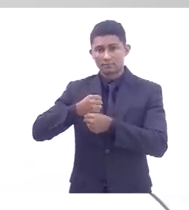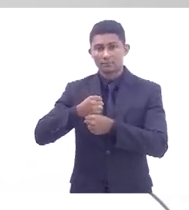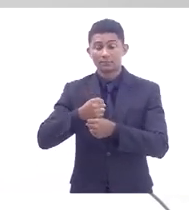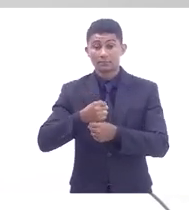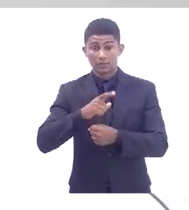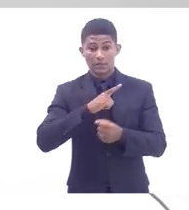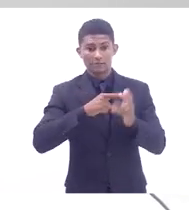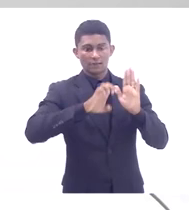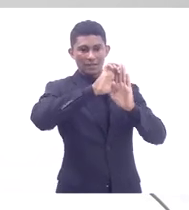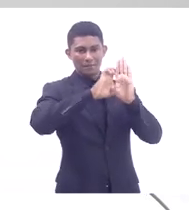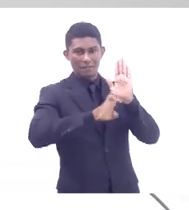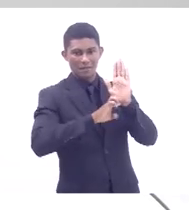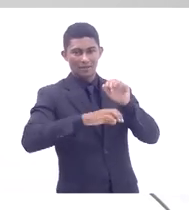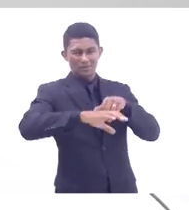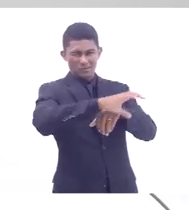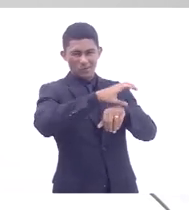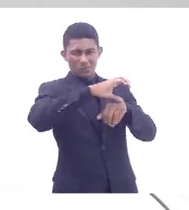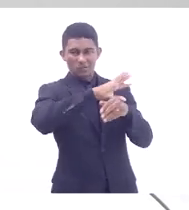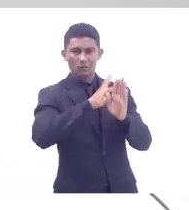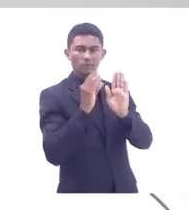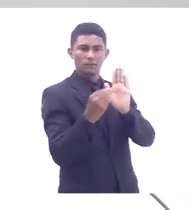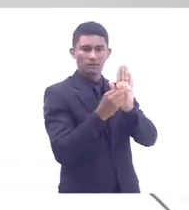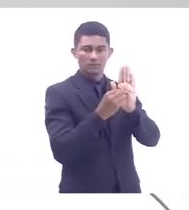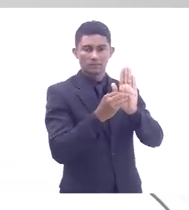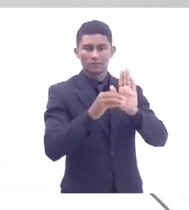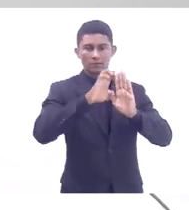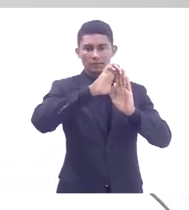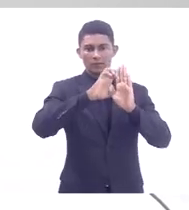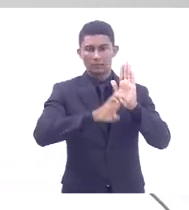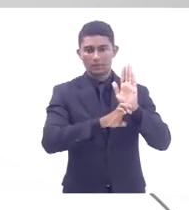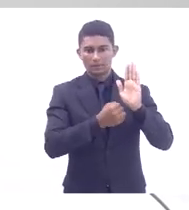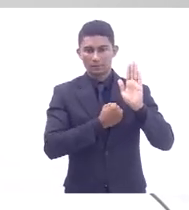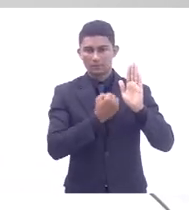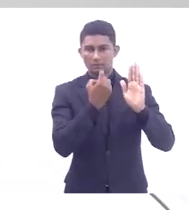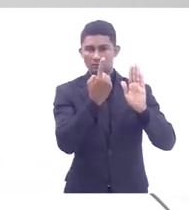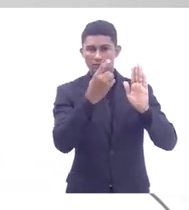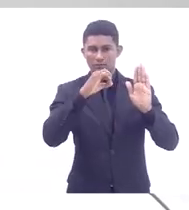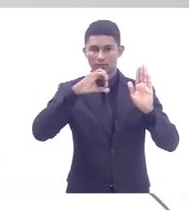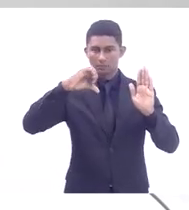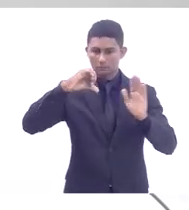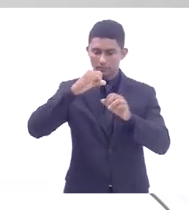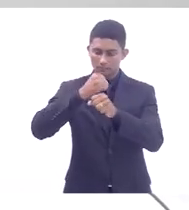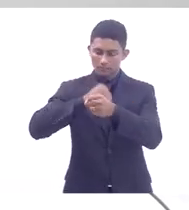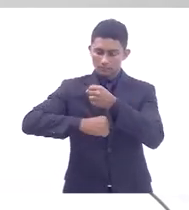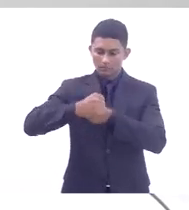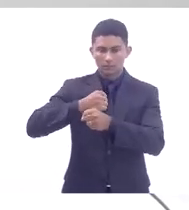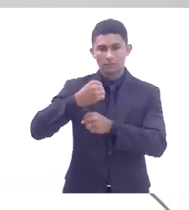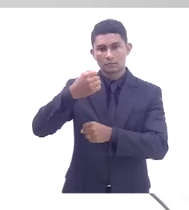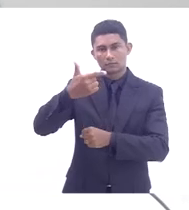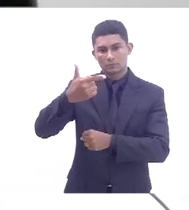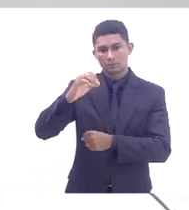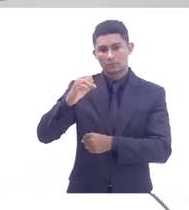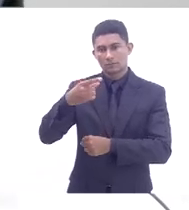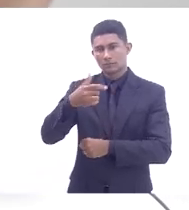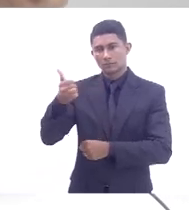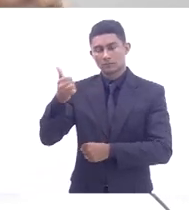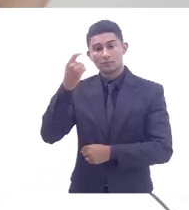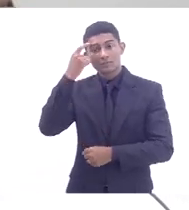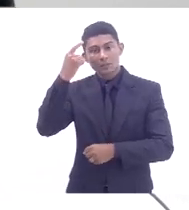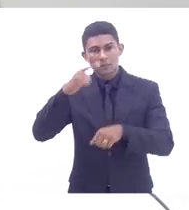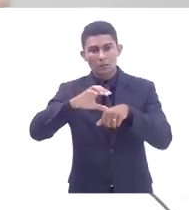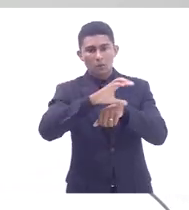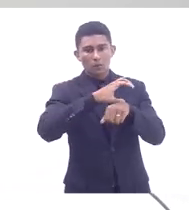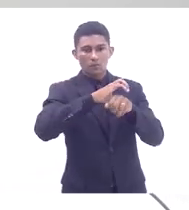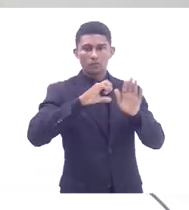uma Emenda Constitucional que foi a 109 Flávio 2021 revogou o dispositivo da